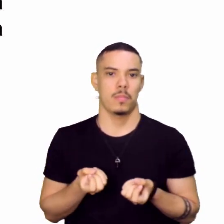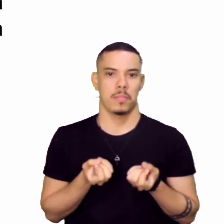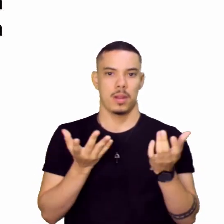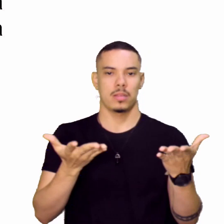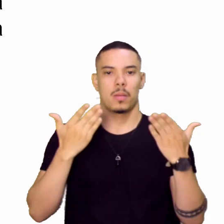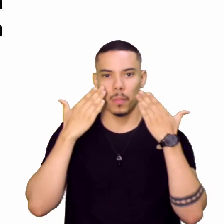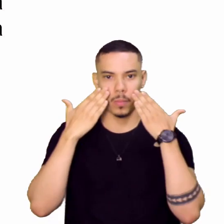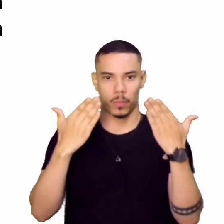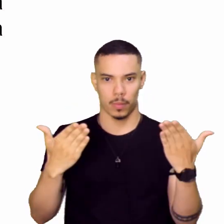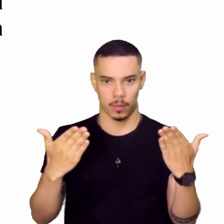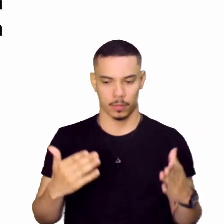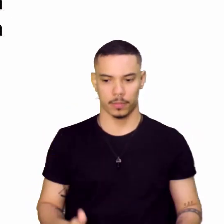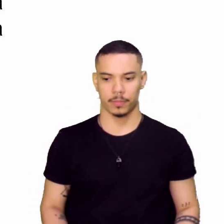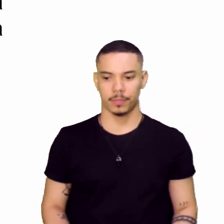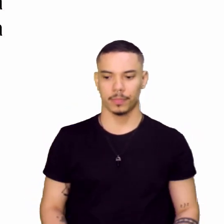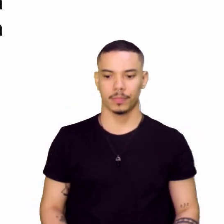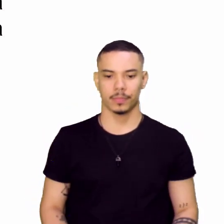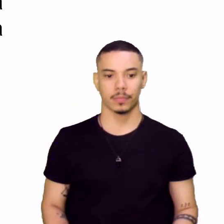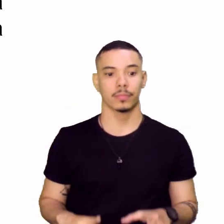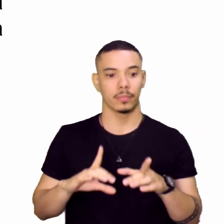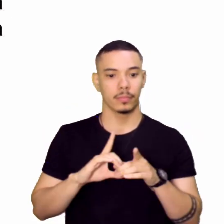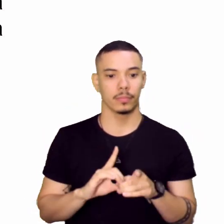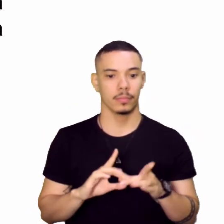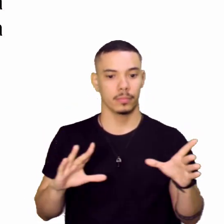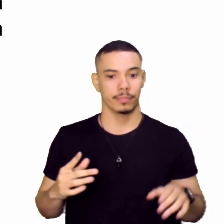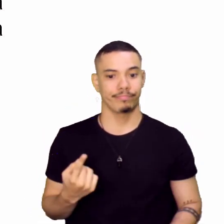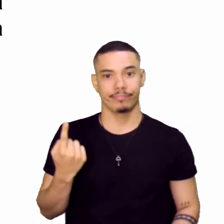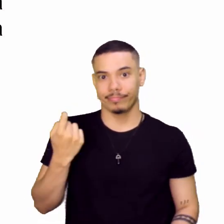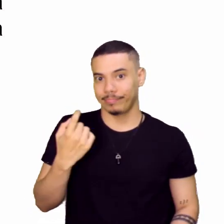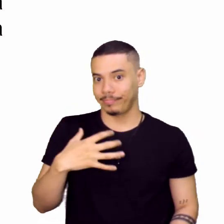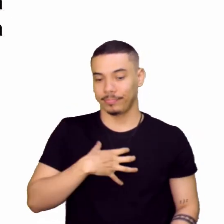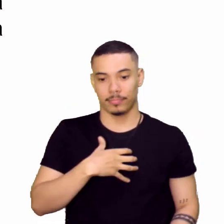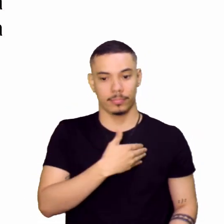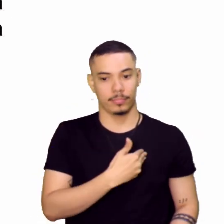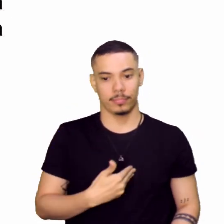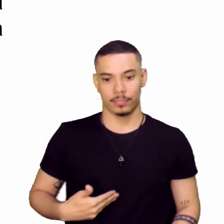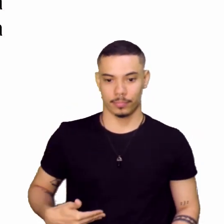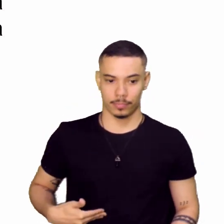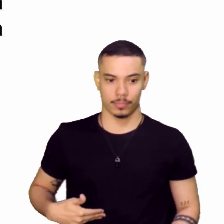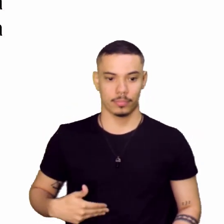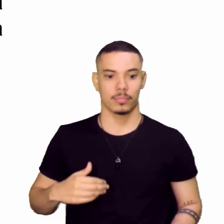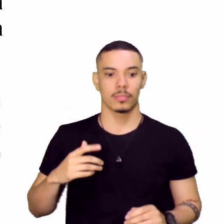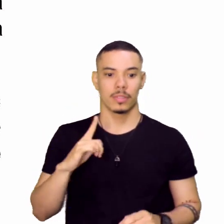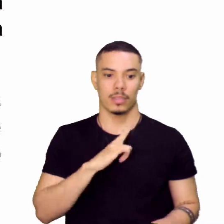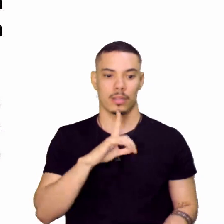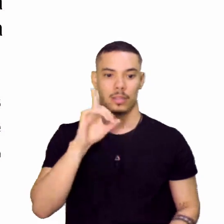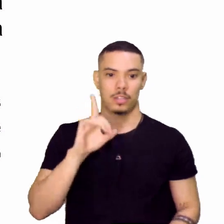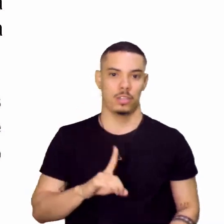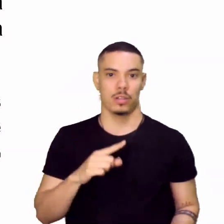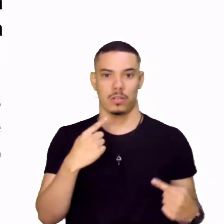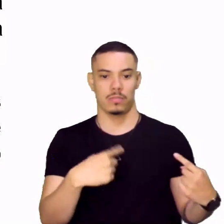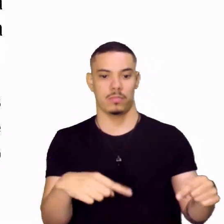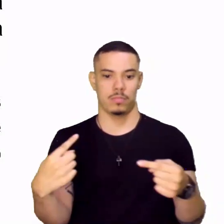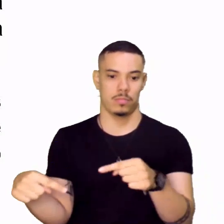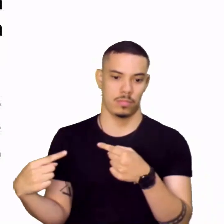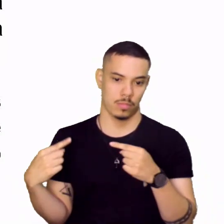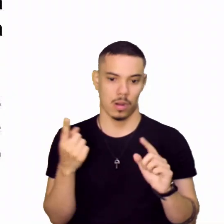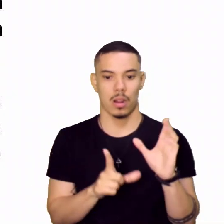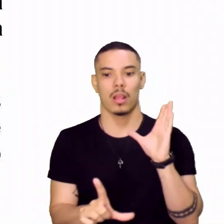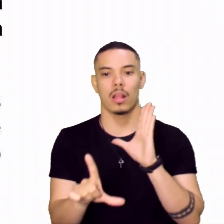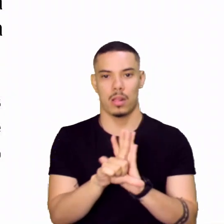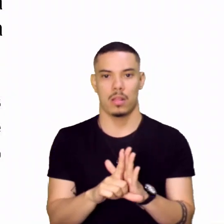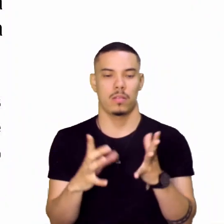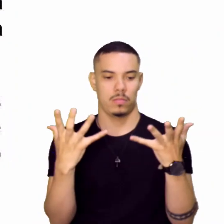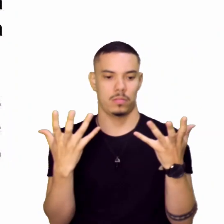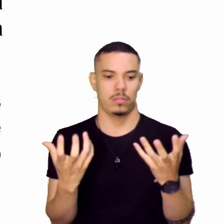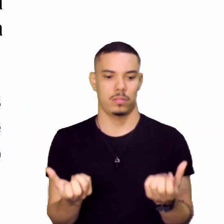publicamente a democracia a única forma política que considera o conflito legítimo e legal permitido